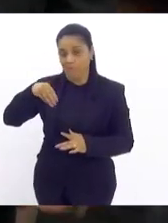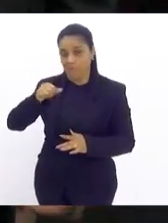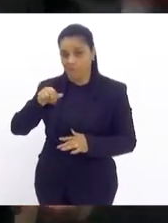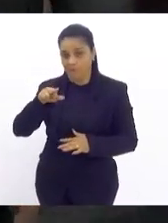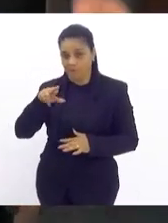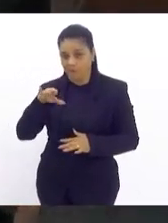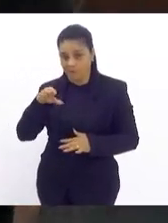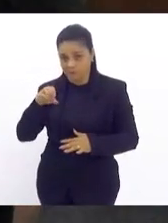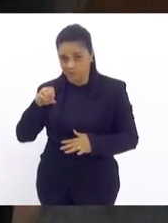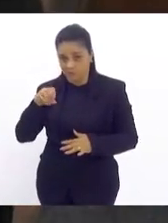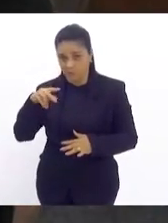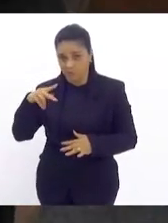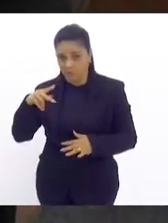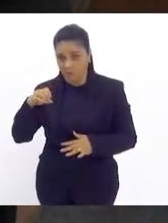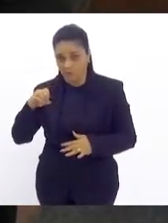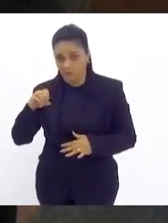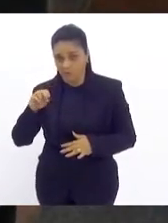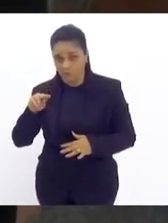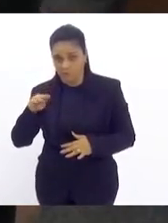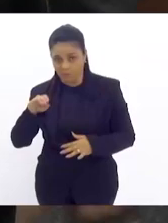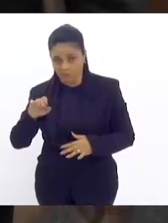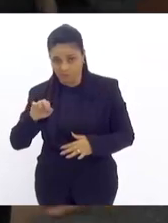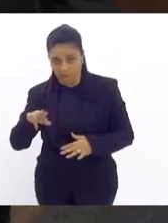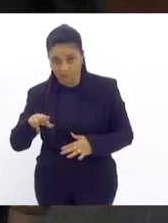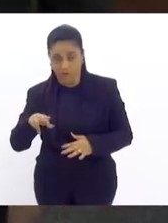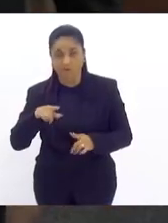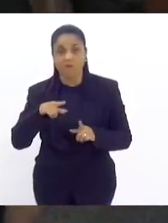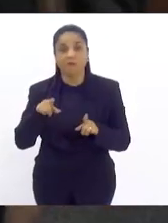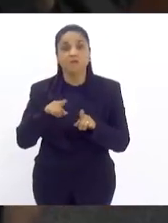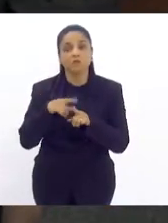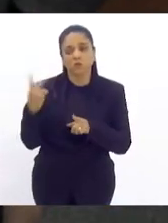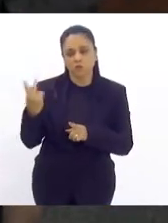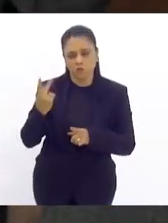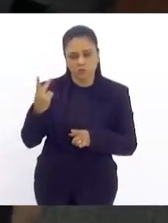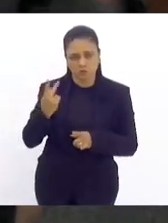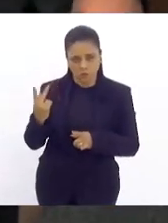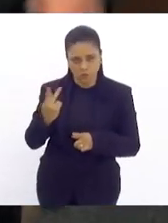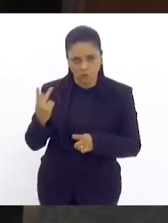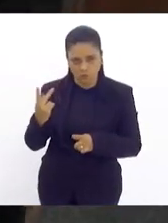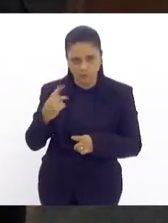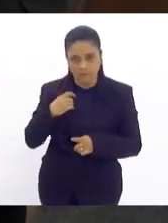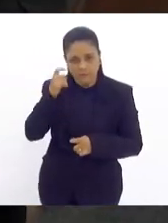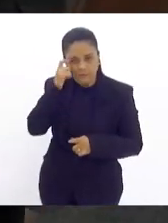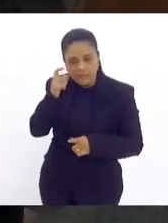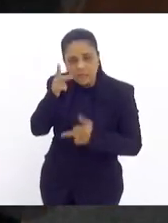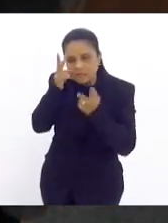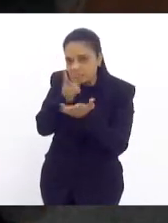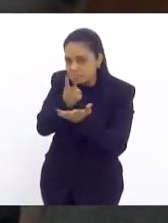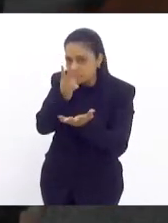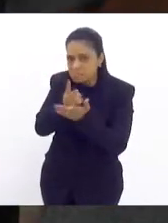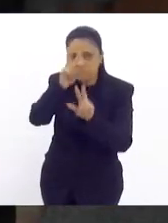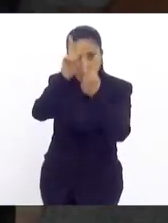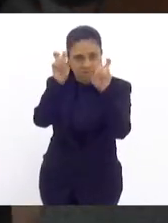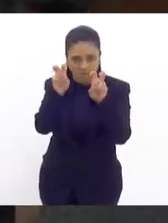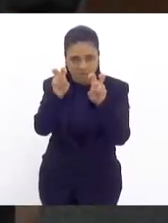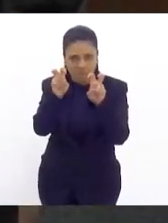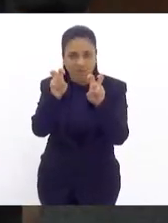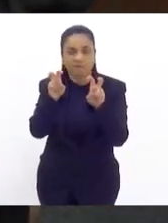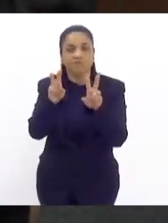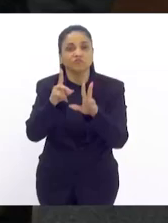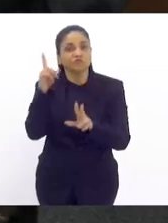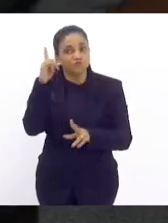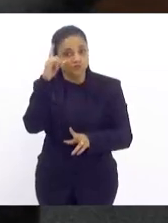não é uma coisa muito fácil mas vamos supor que nós dois a gente tem interesse no mesmo tema é um negócio bem difícil